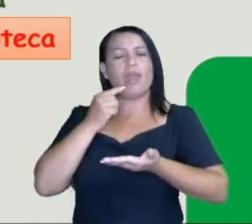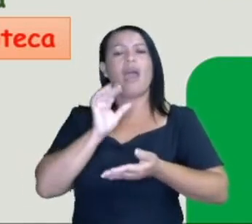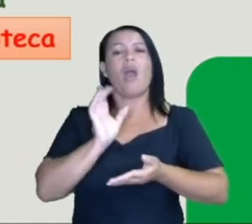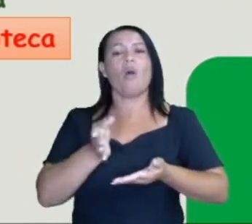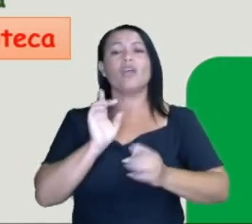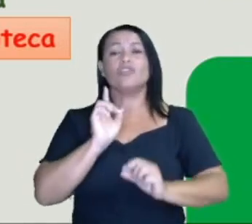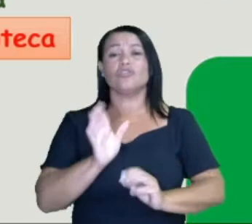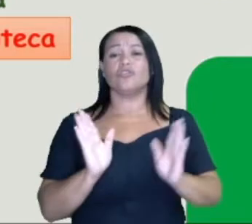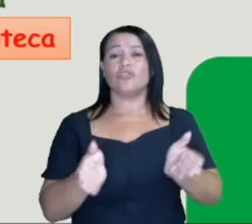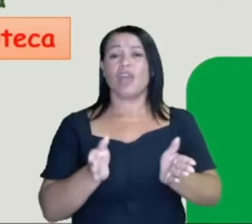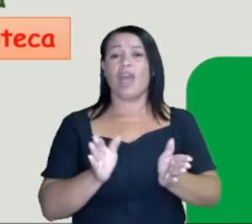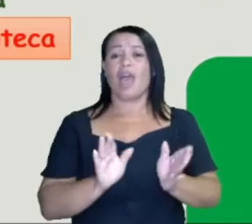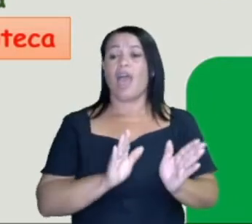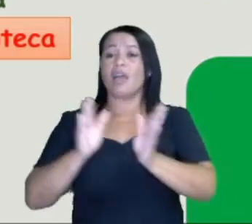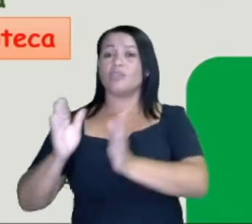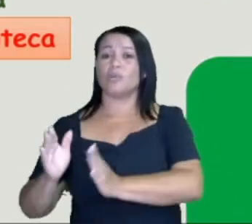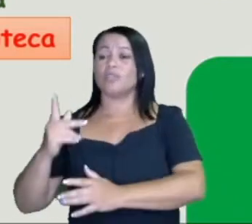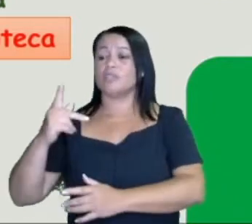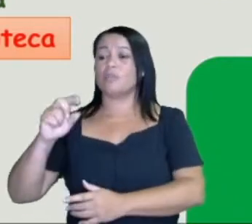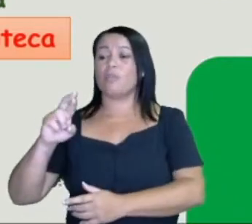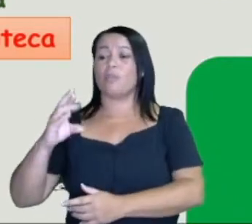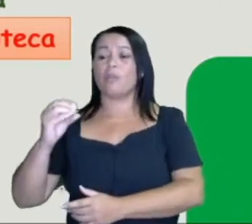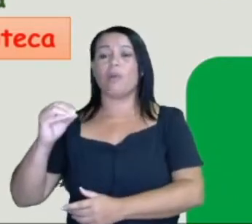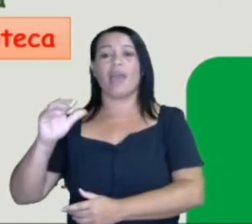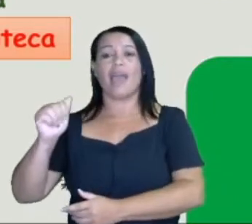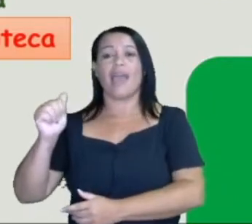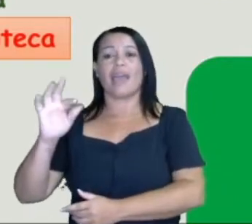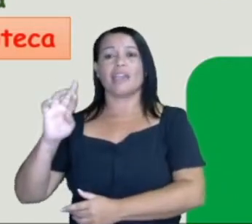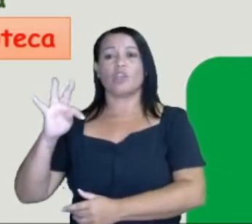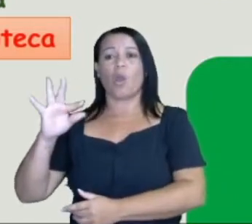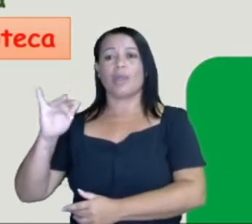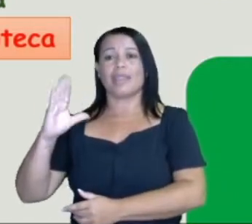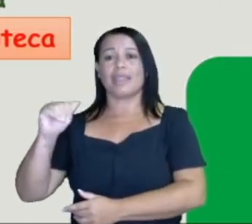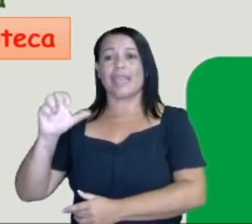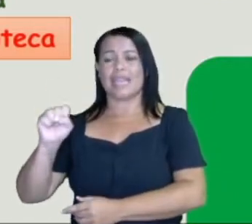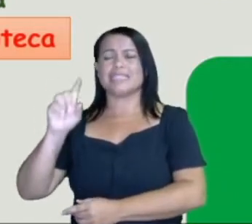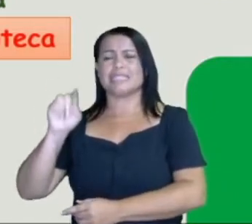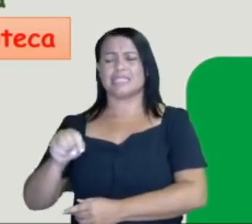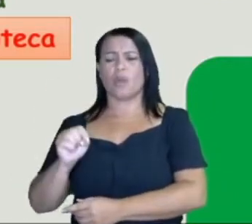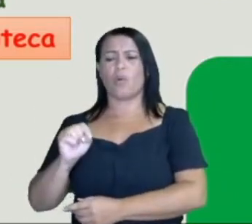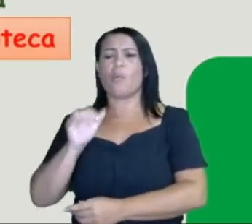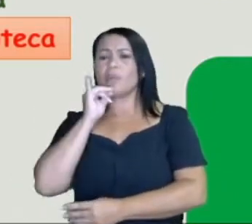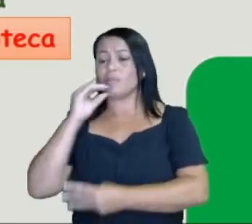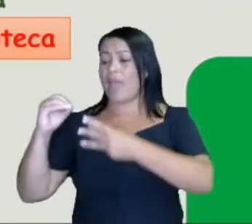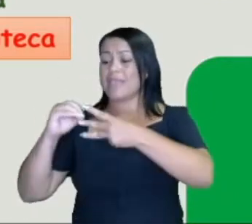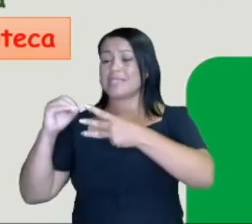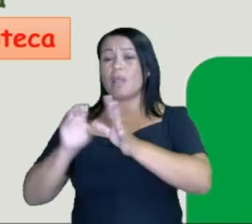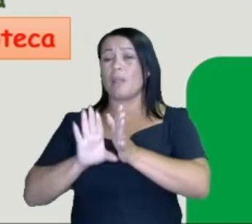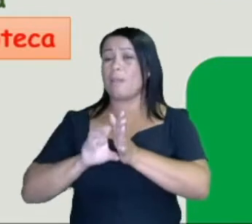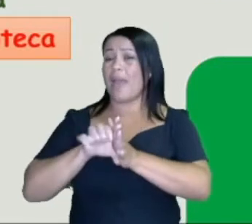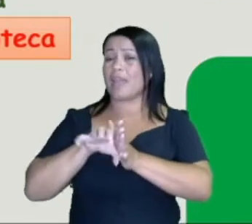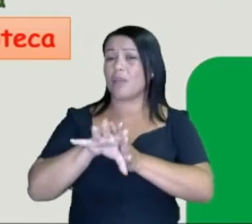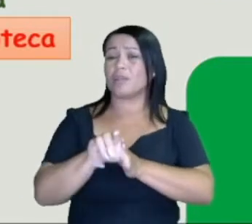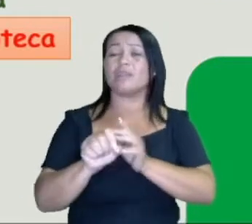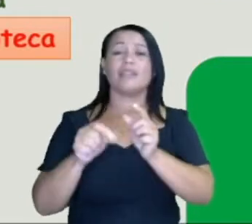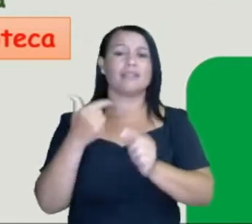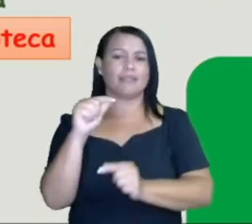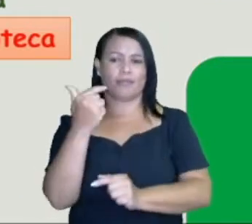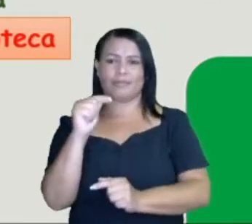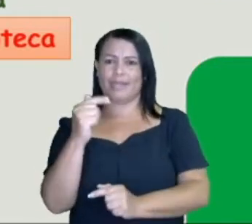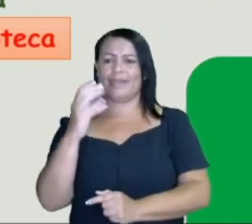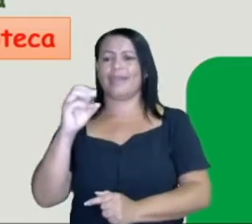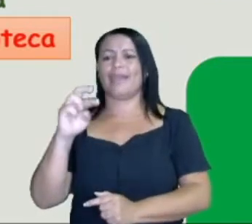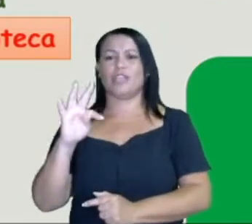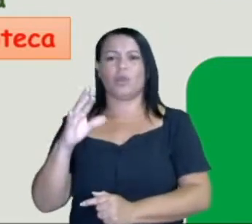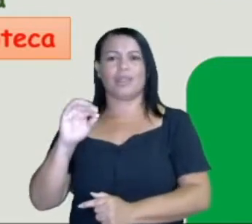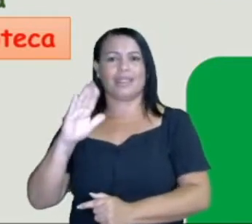células procariotas são as células de bactérias que não possuem carioteca. O seu